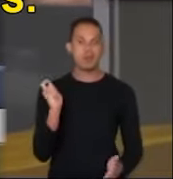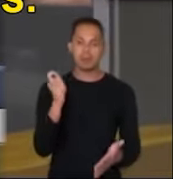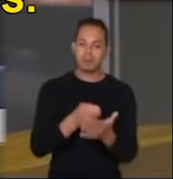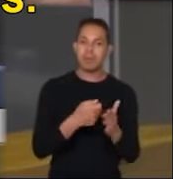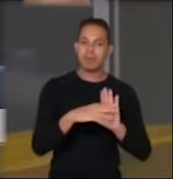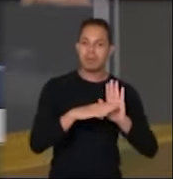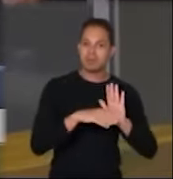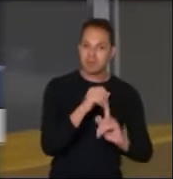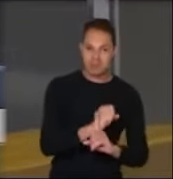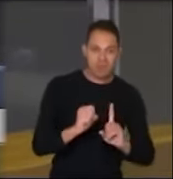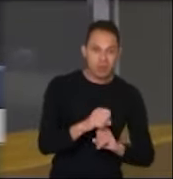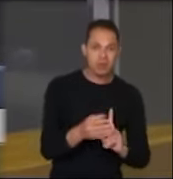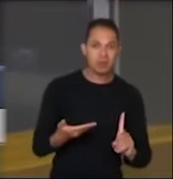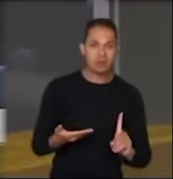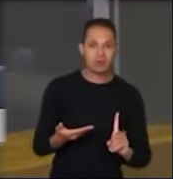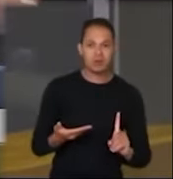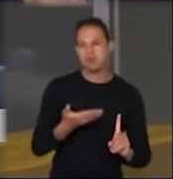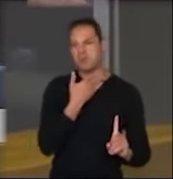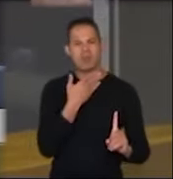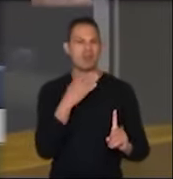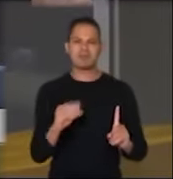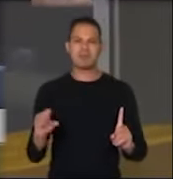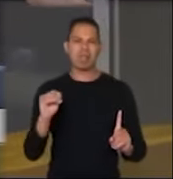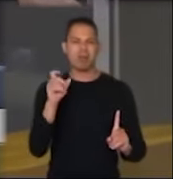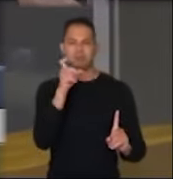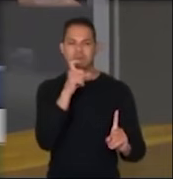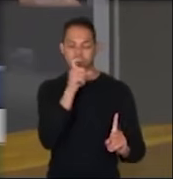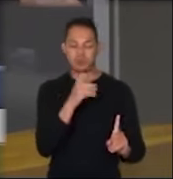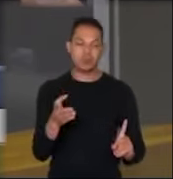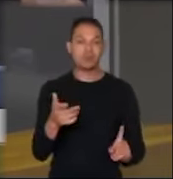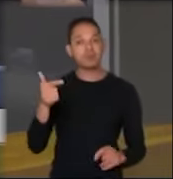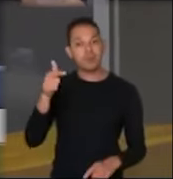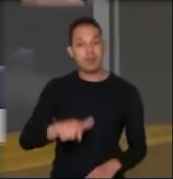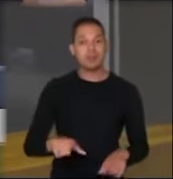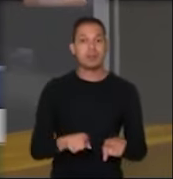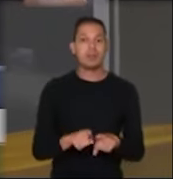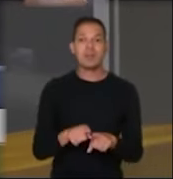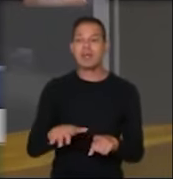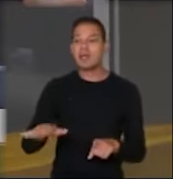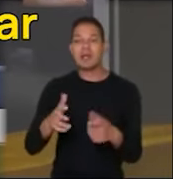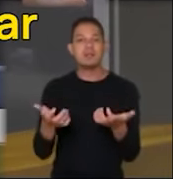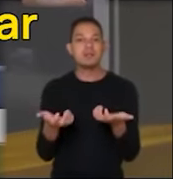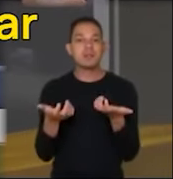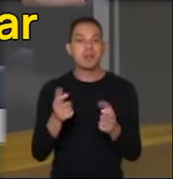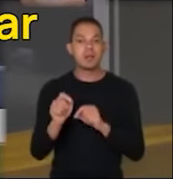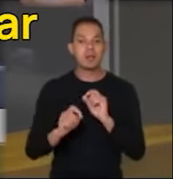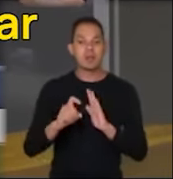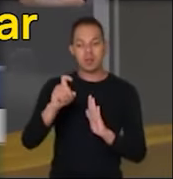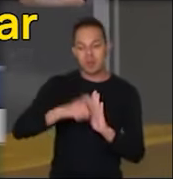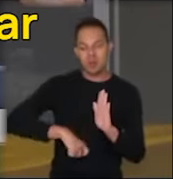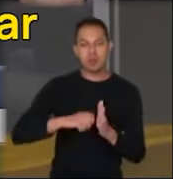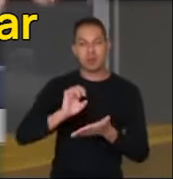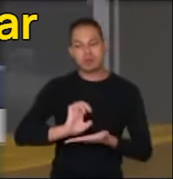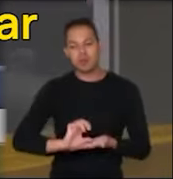sociais. Uma balela. E mais, ainda querem aumentar o imposto de exportação sobre o